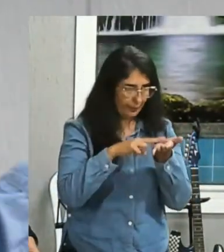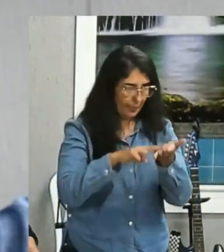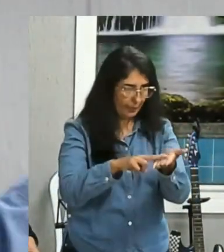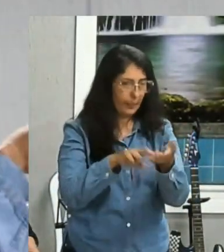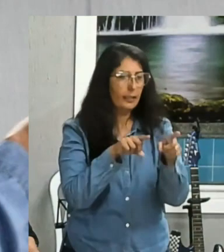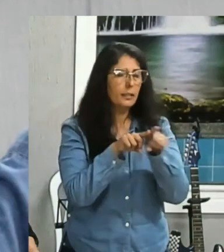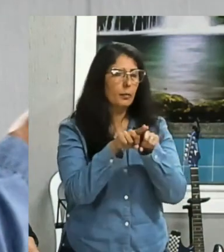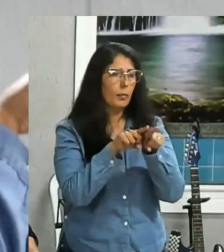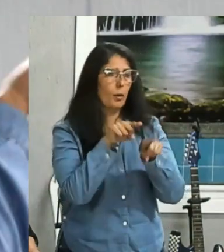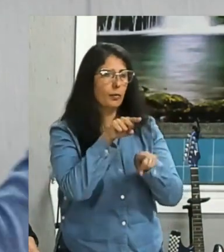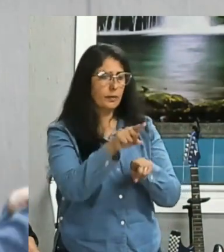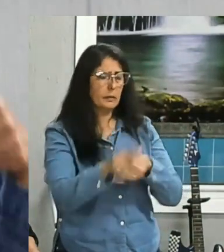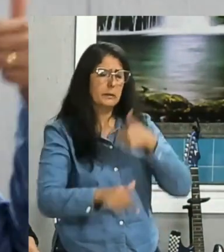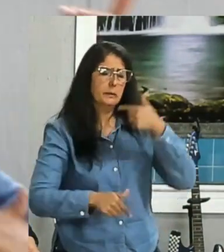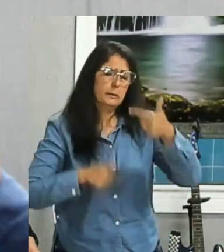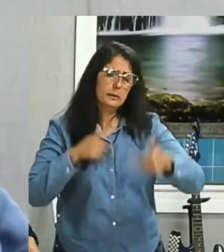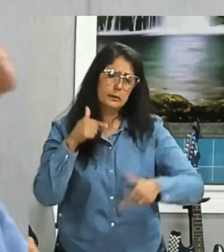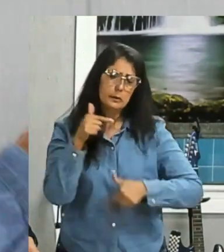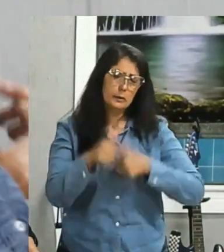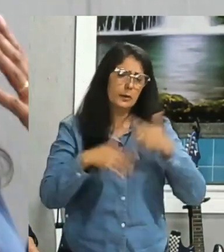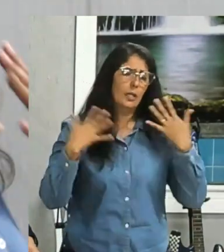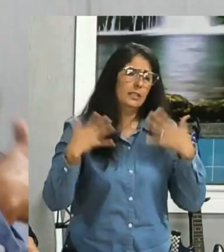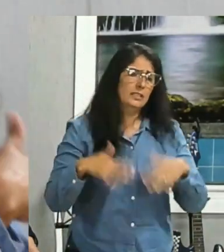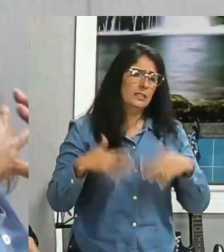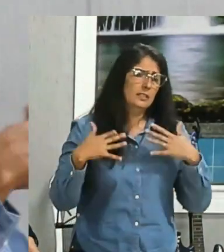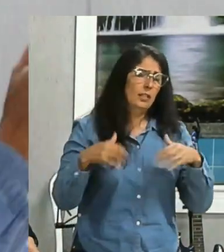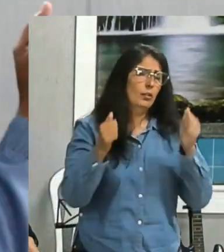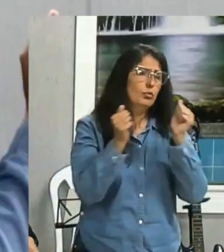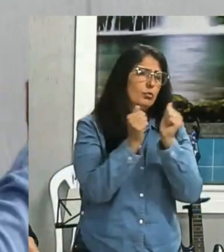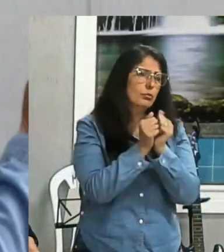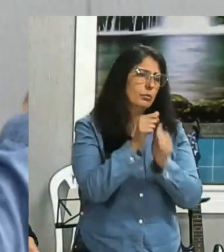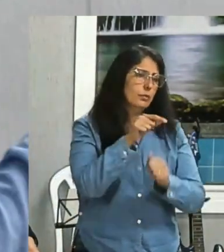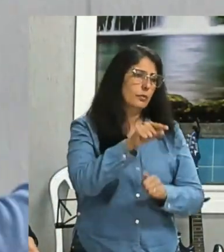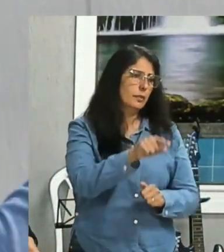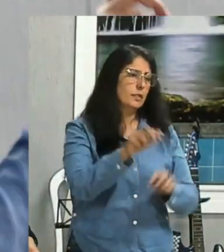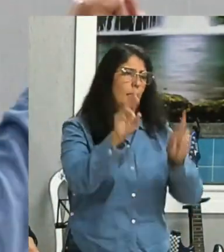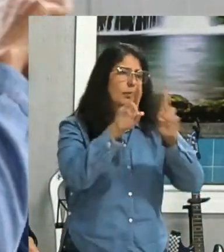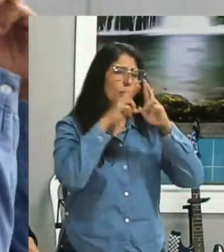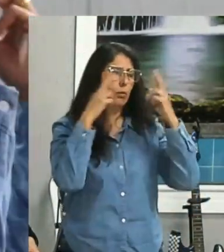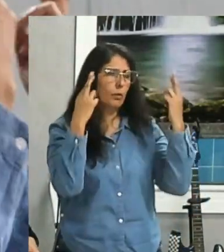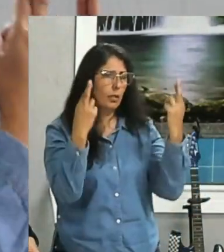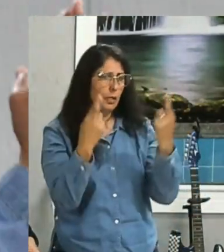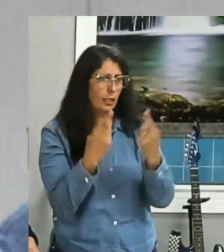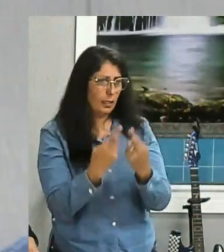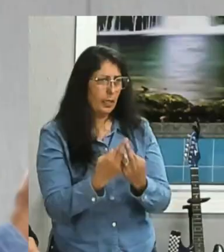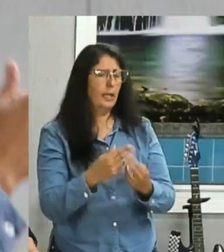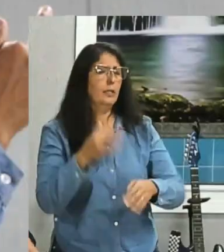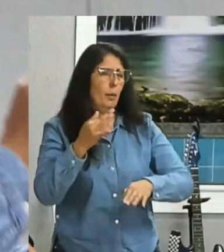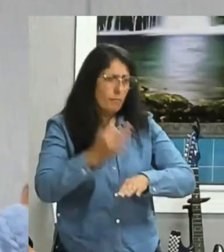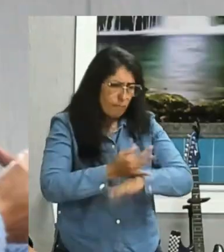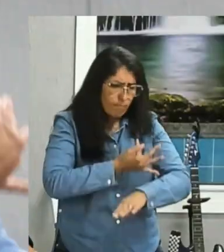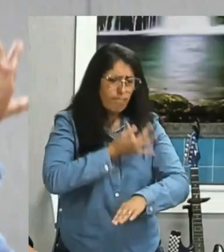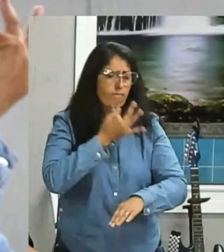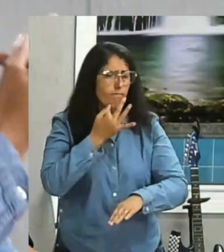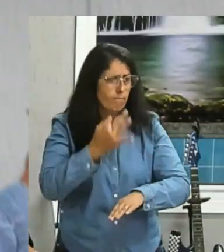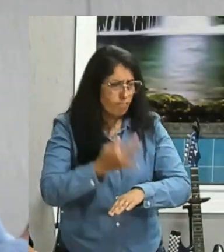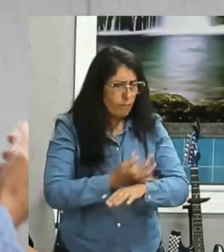na tribulação, no reino e na perseverança em